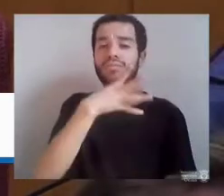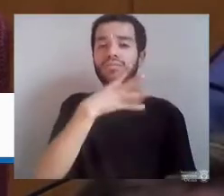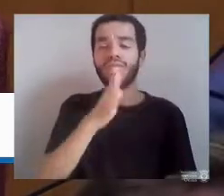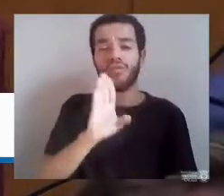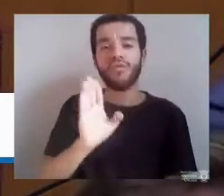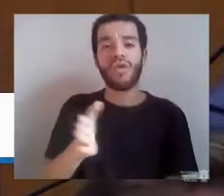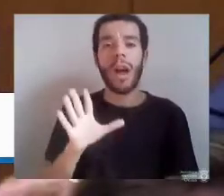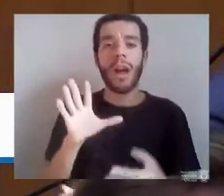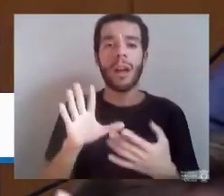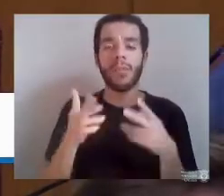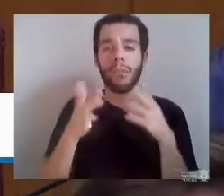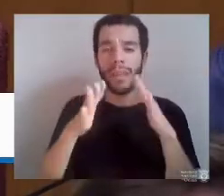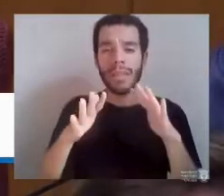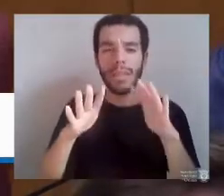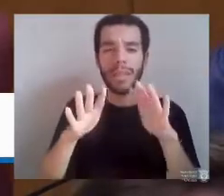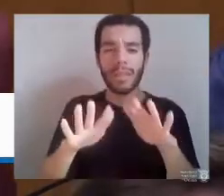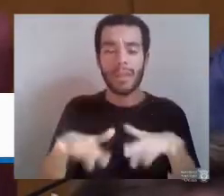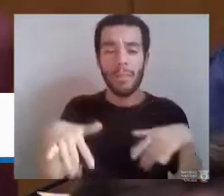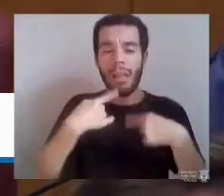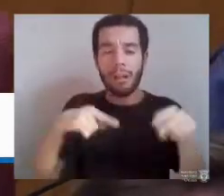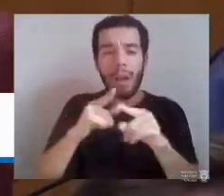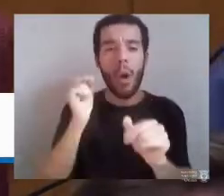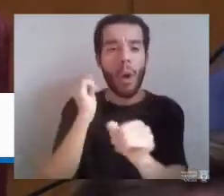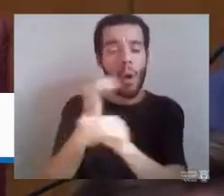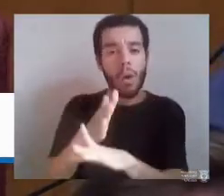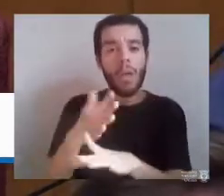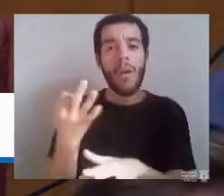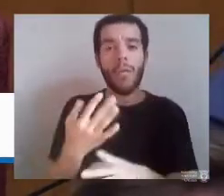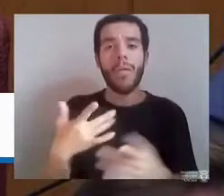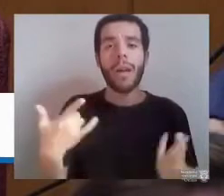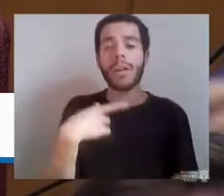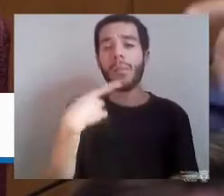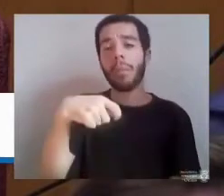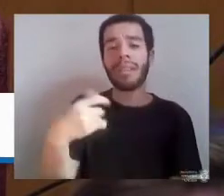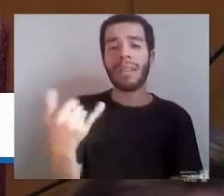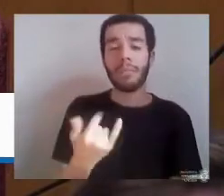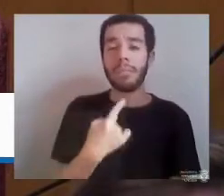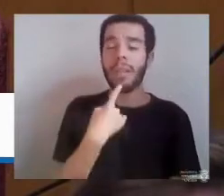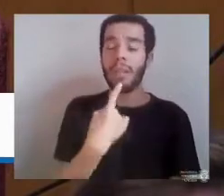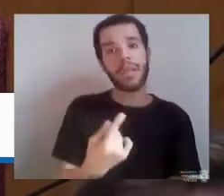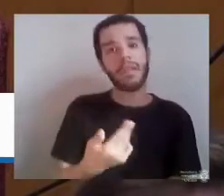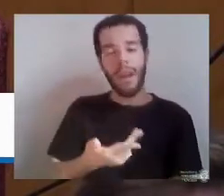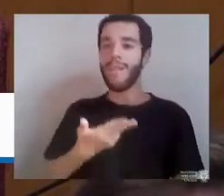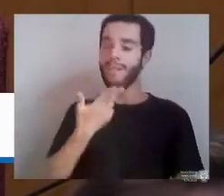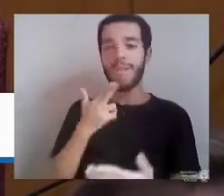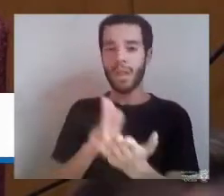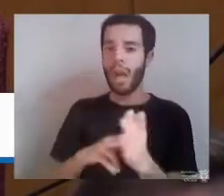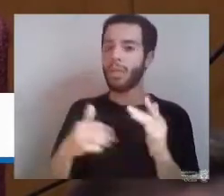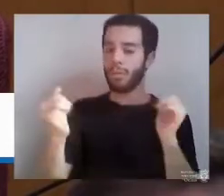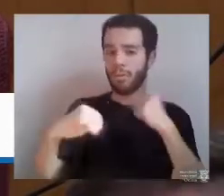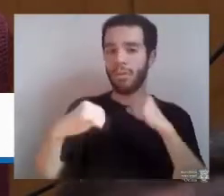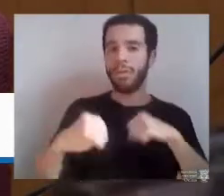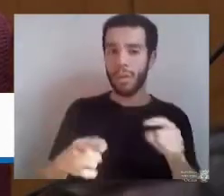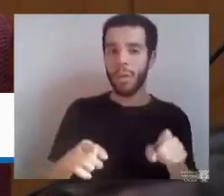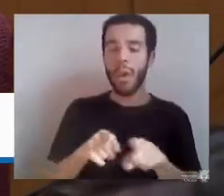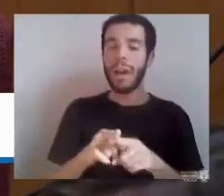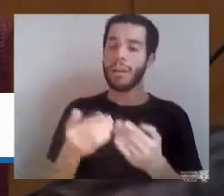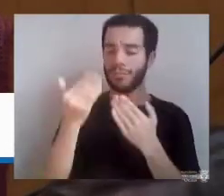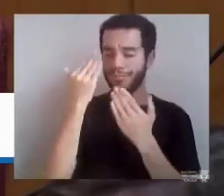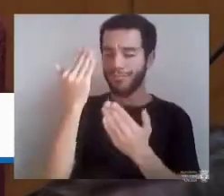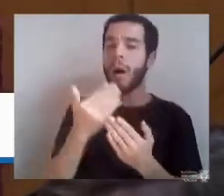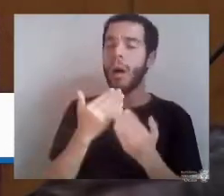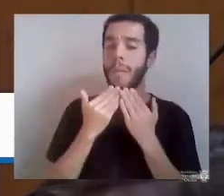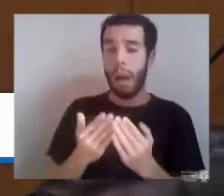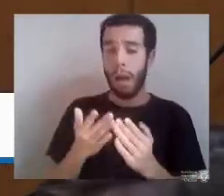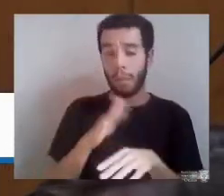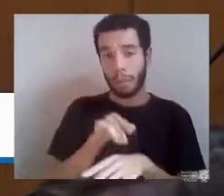outra Assembleia e sobre a qual o Sr. Vice-Presidente até nos deu razão, o que nós agradecemos e nos congratulamos, é que